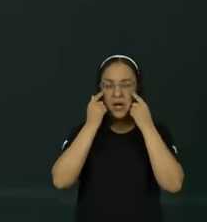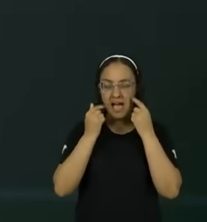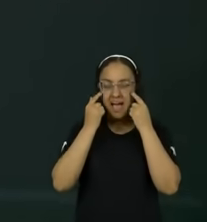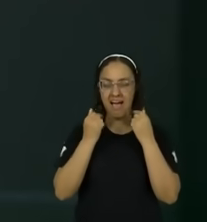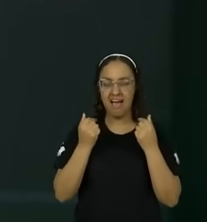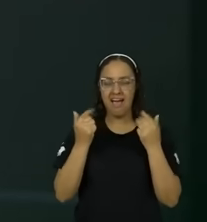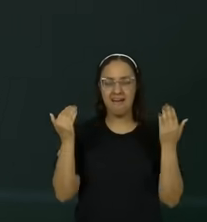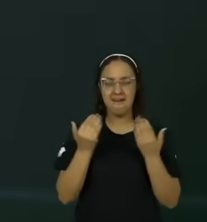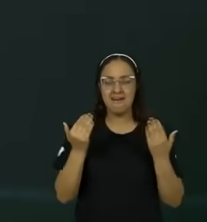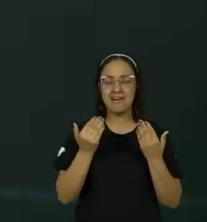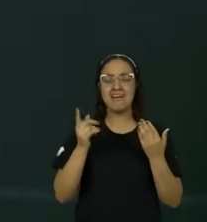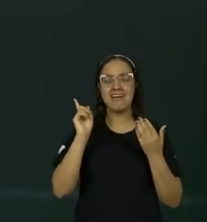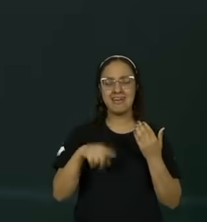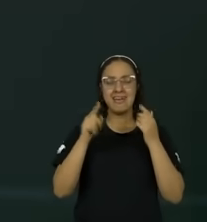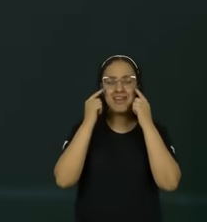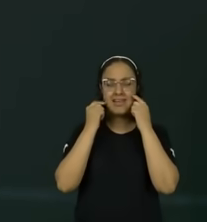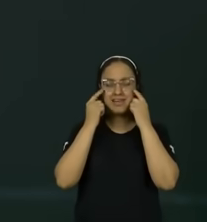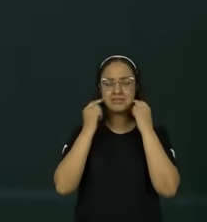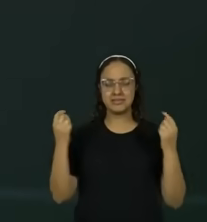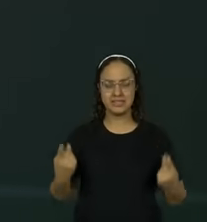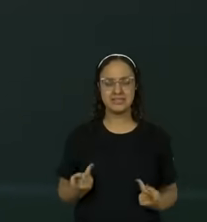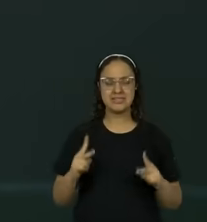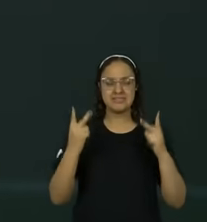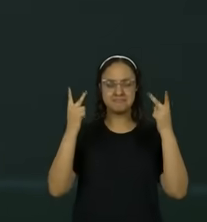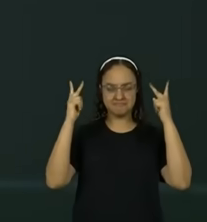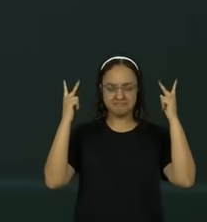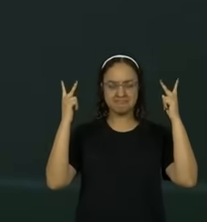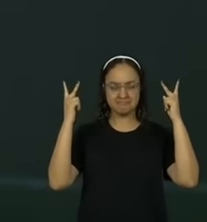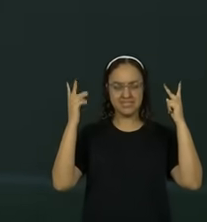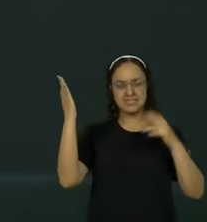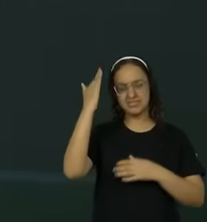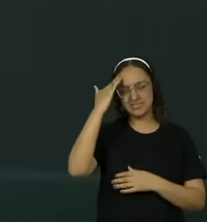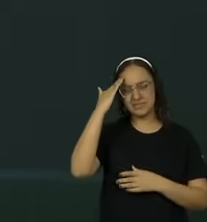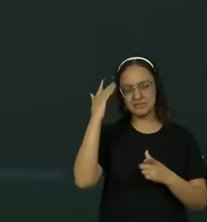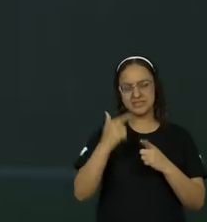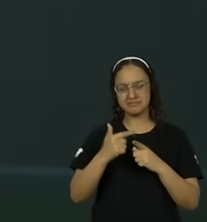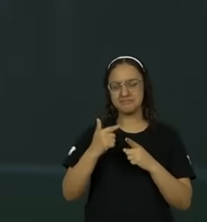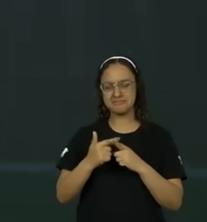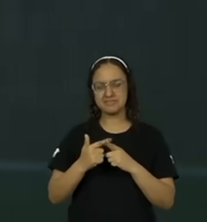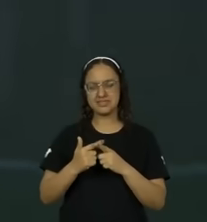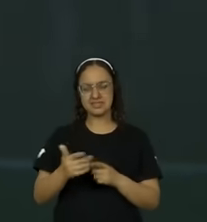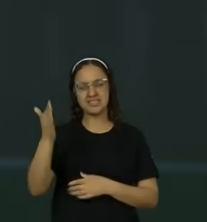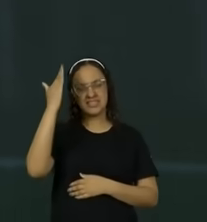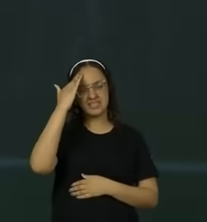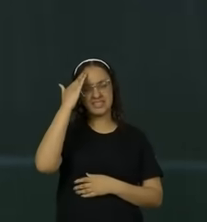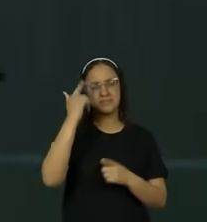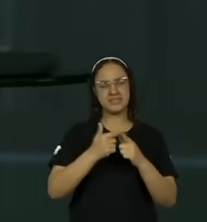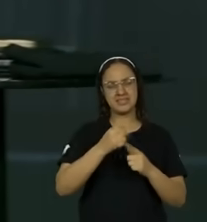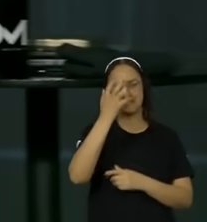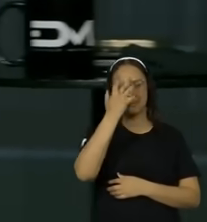agora serão lágrimas de vitória. Eu sei o porquê. Eu sei o porquê da